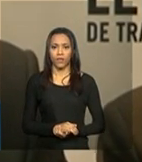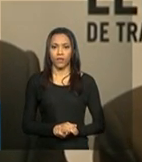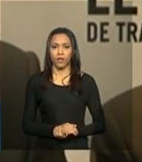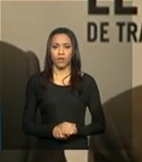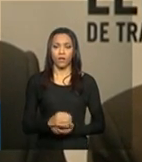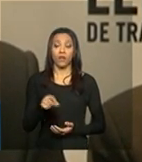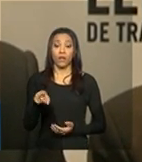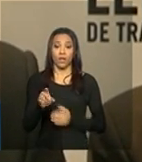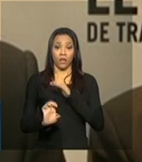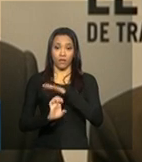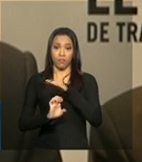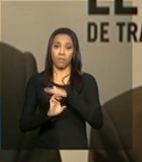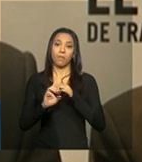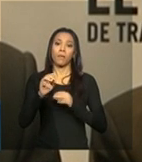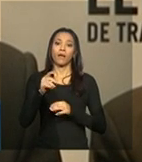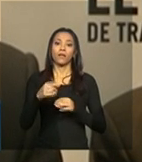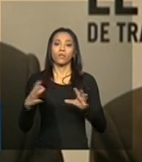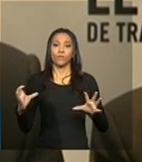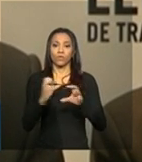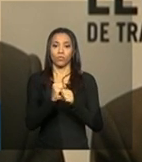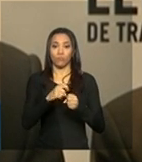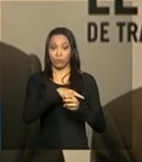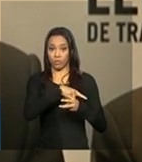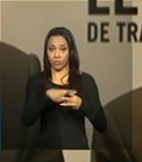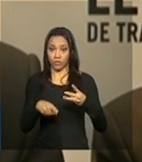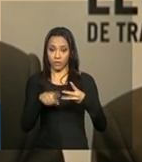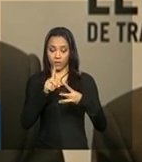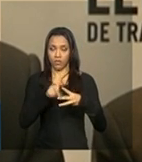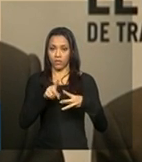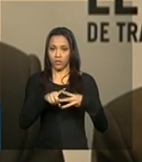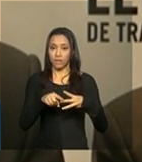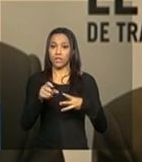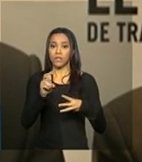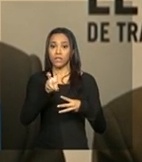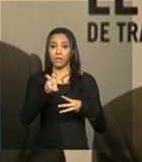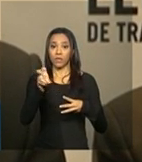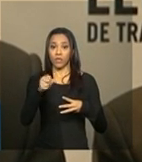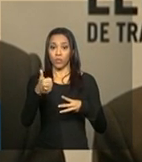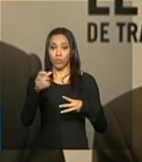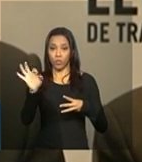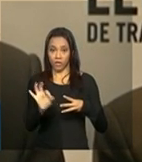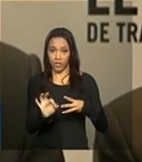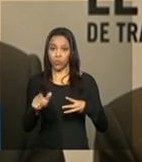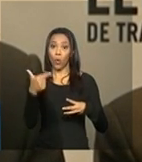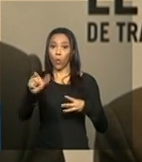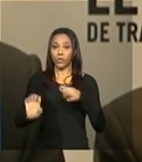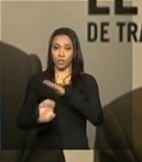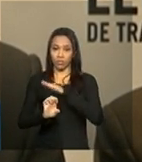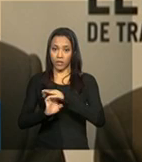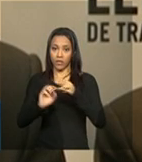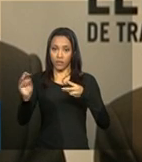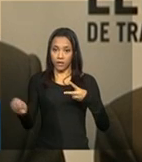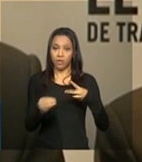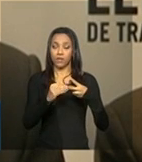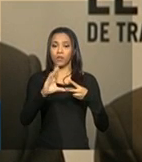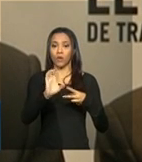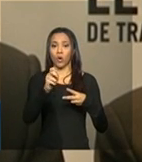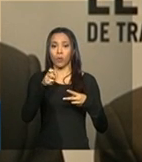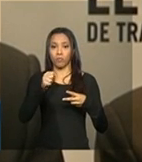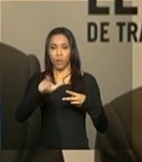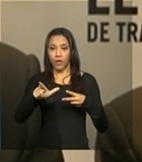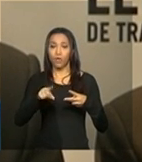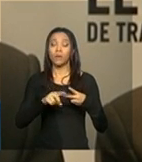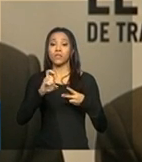Consórcio Paraíso, sim, é formado pela Elecnor, transmissão, com 51%, pela Copel Geração, Copel GT,